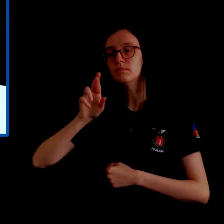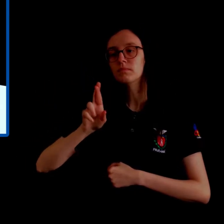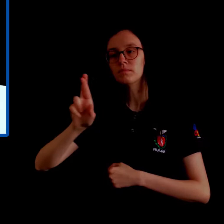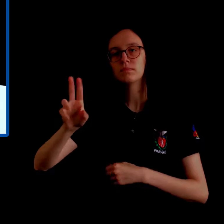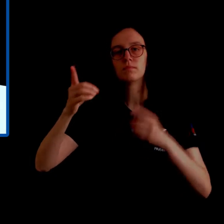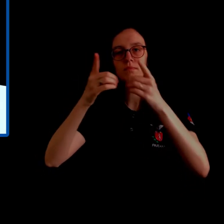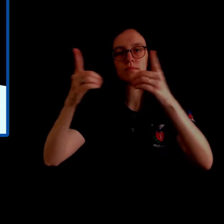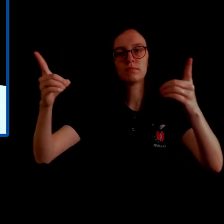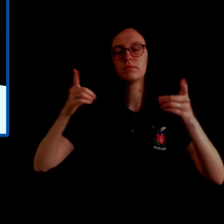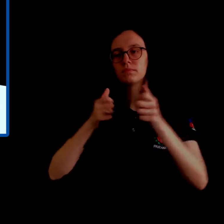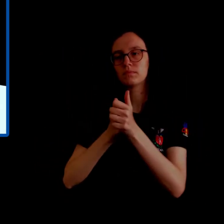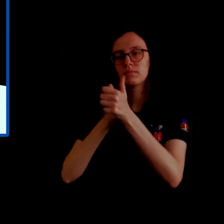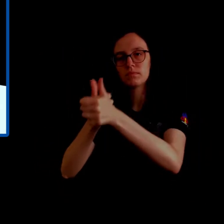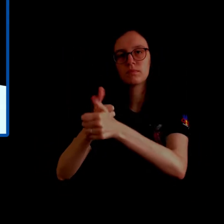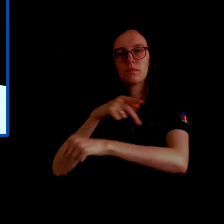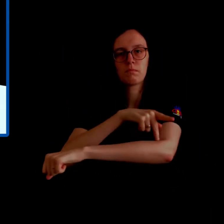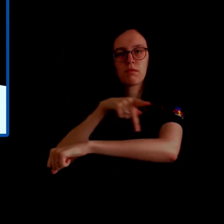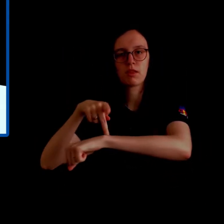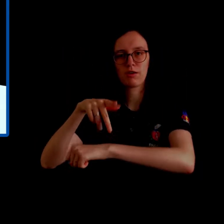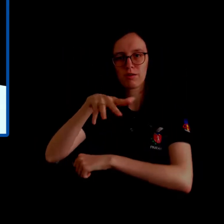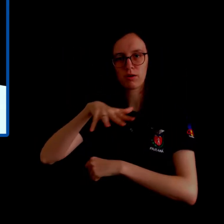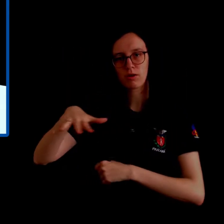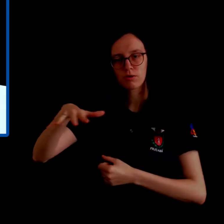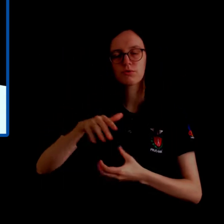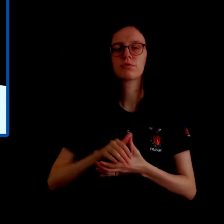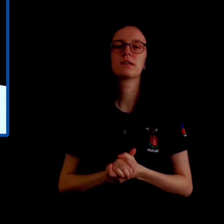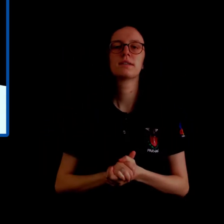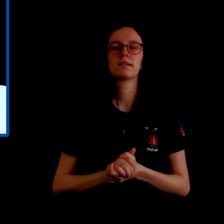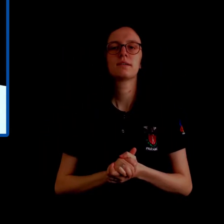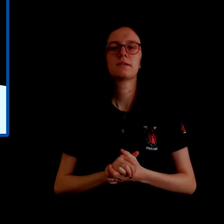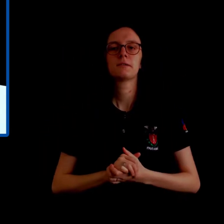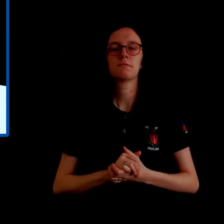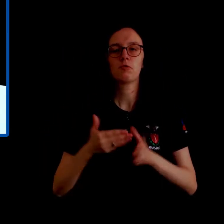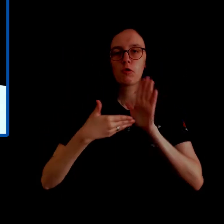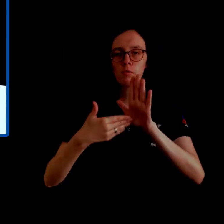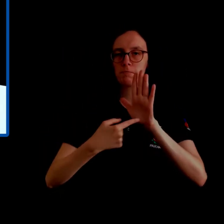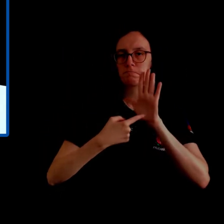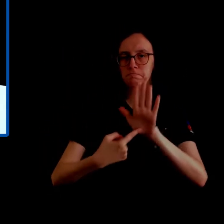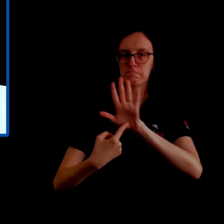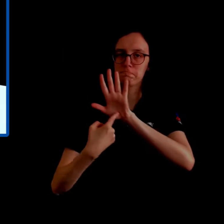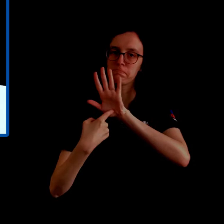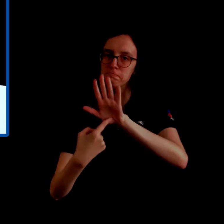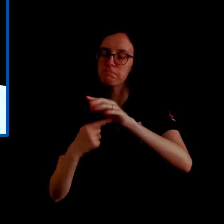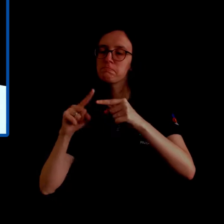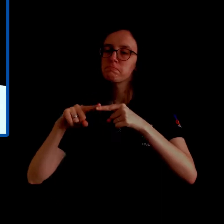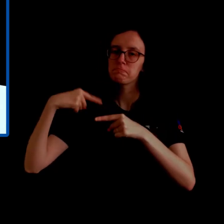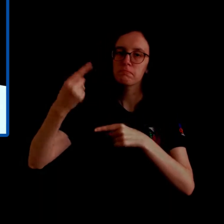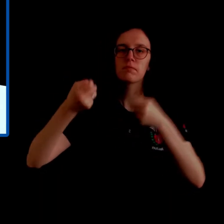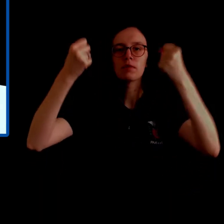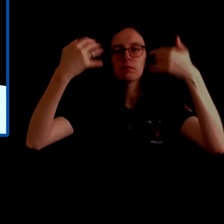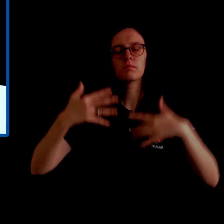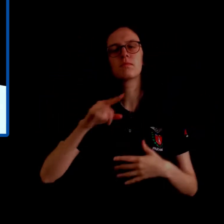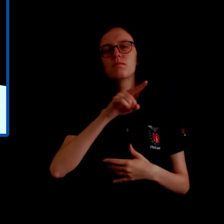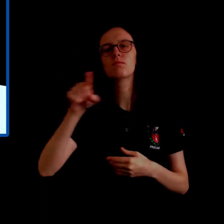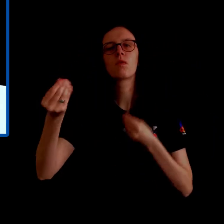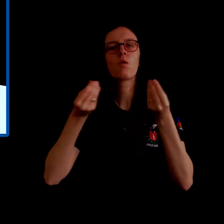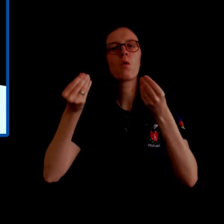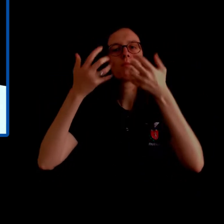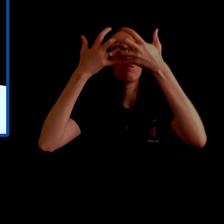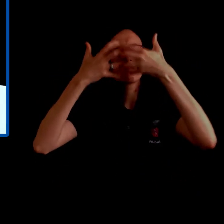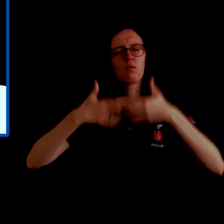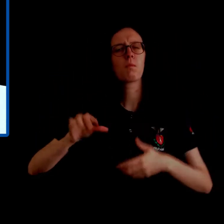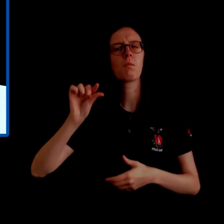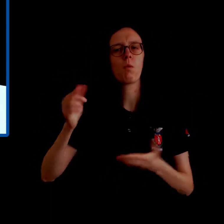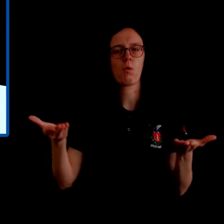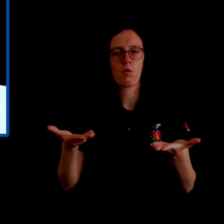Departamento de Acompanhamento Pedagógico. A gente vai começar se apresentando e aí vai explicar para vocês como vai funcionar um pouquinho